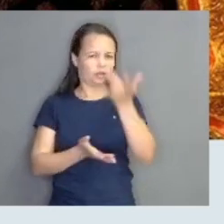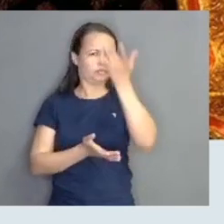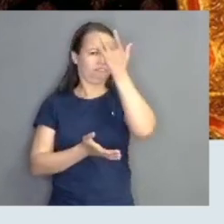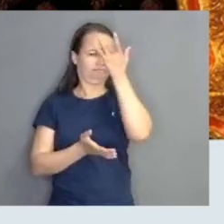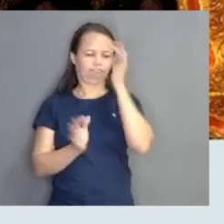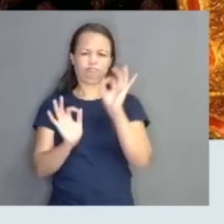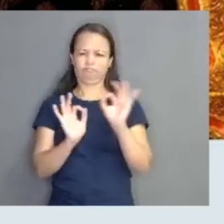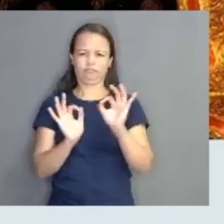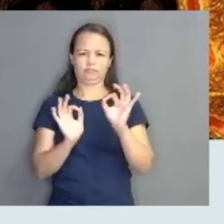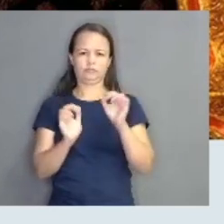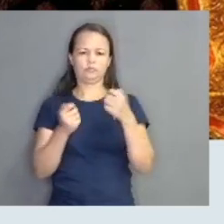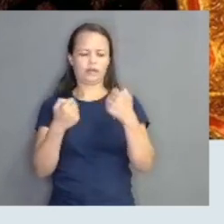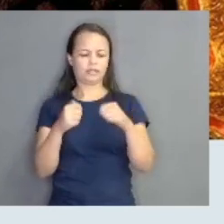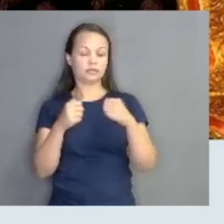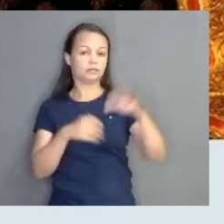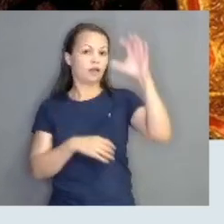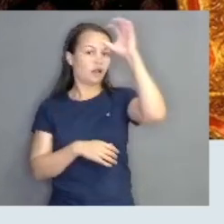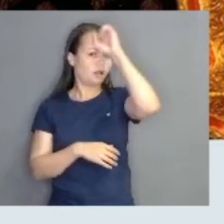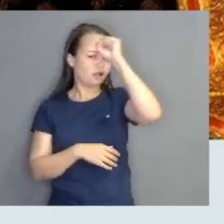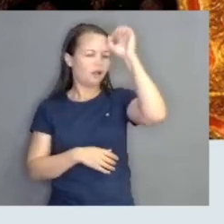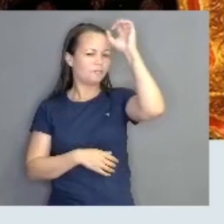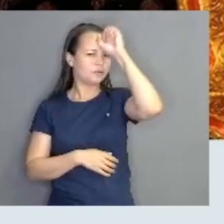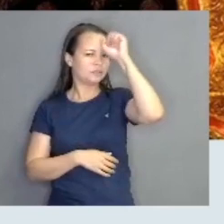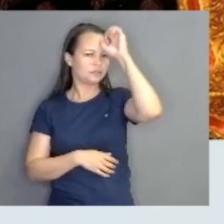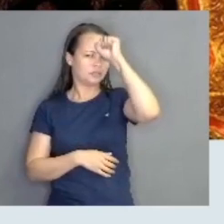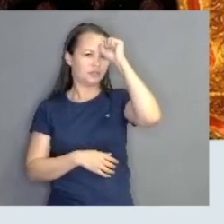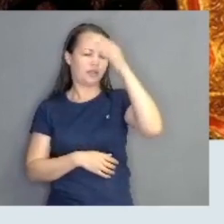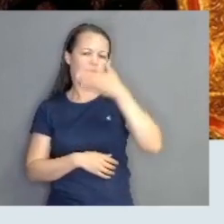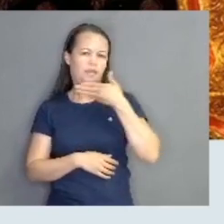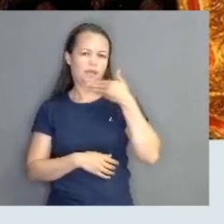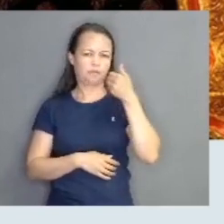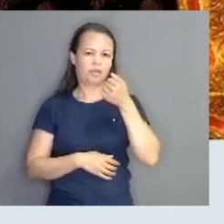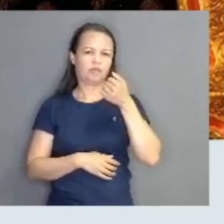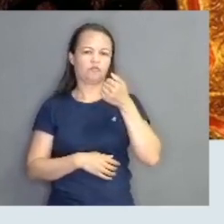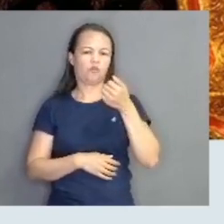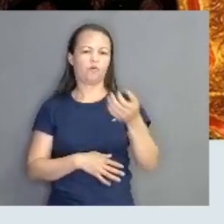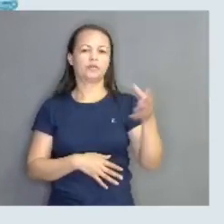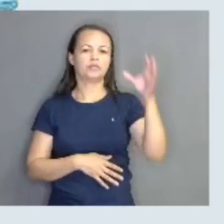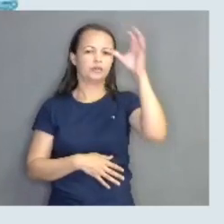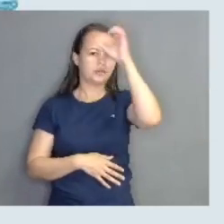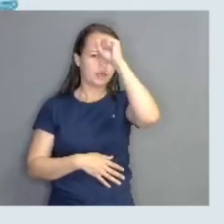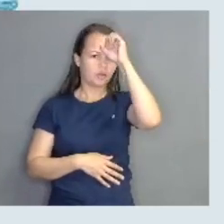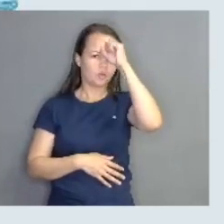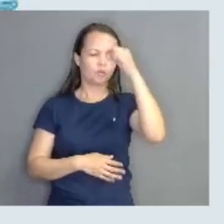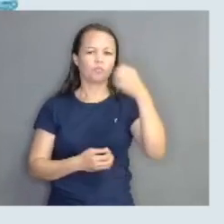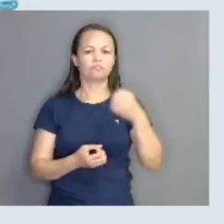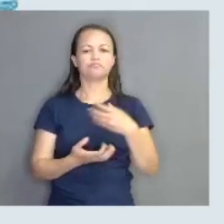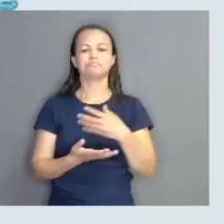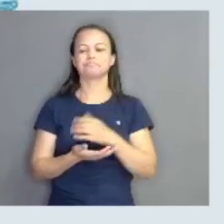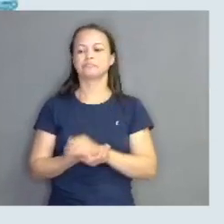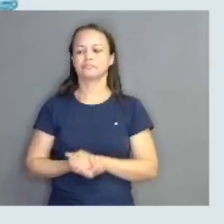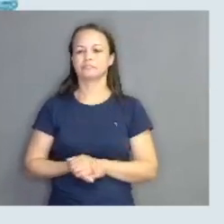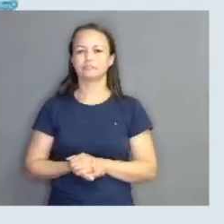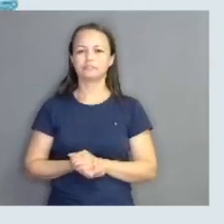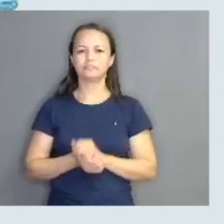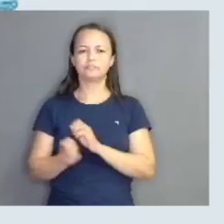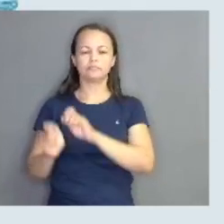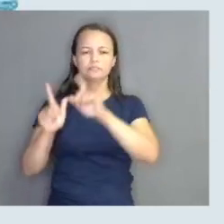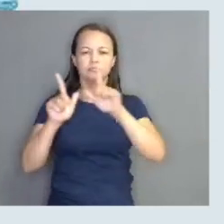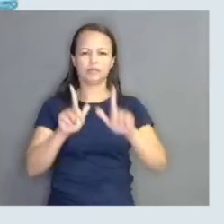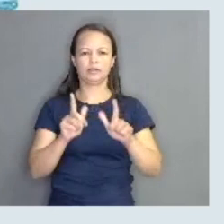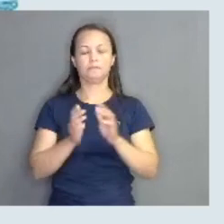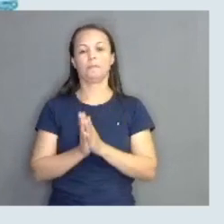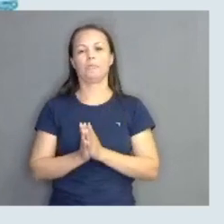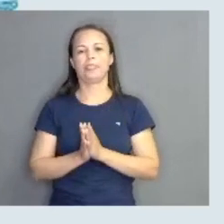sim aprender. É a melhor forma de obter o conhecimento. Passar para o próximo slide.